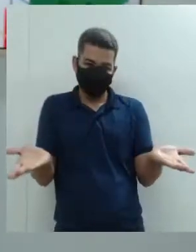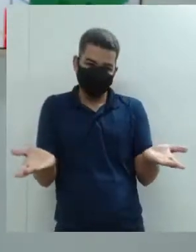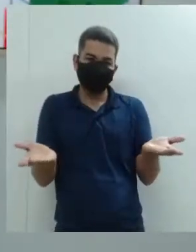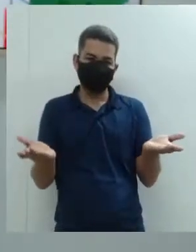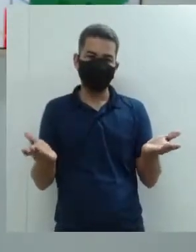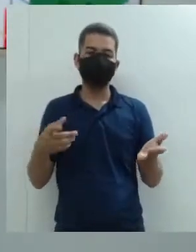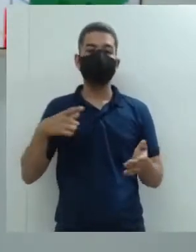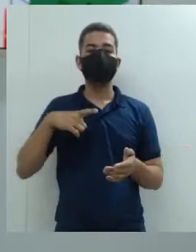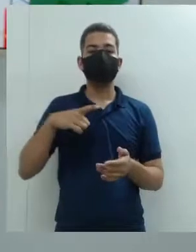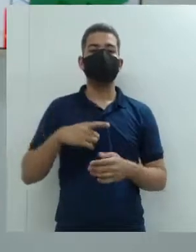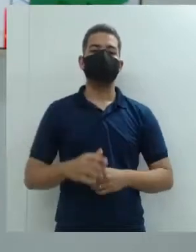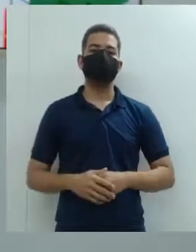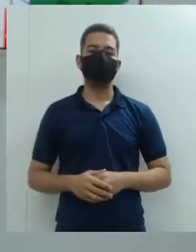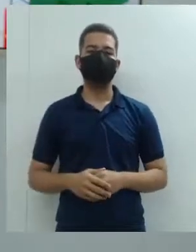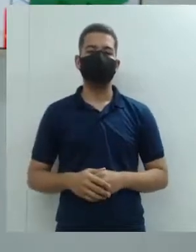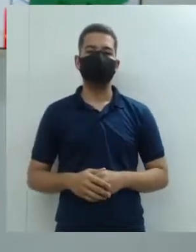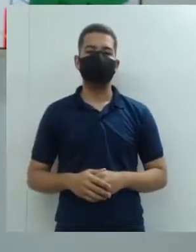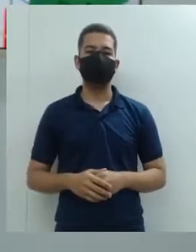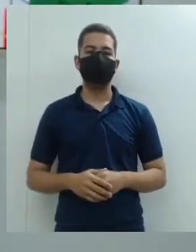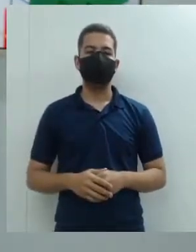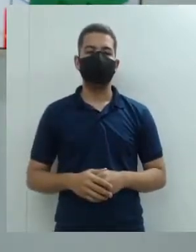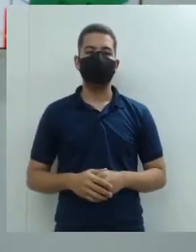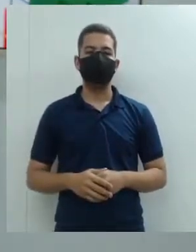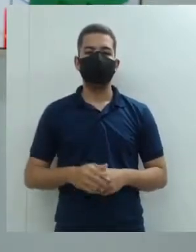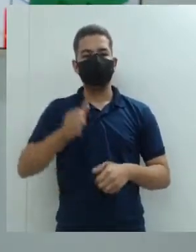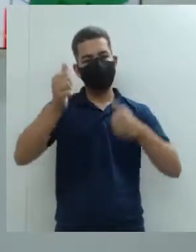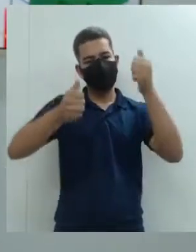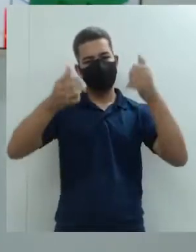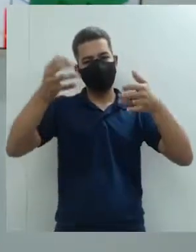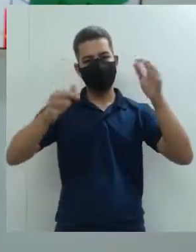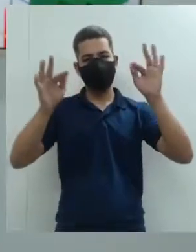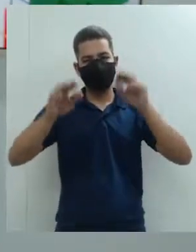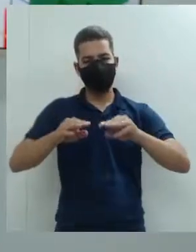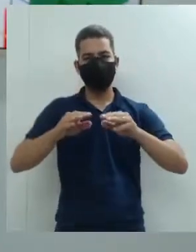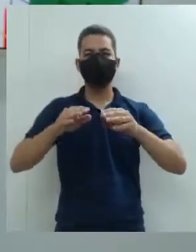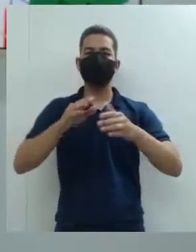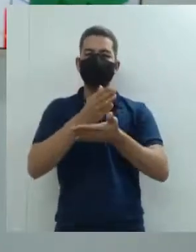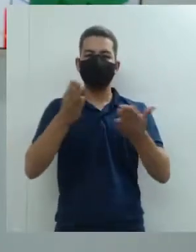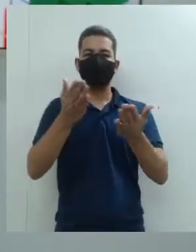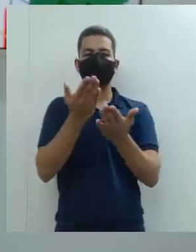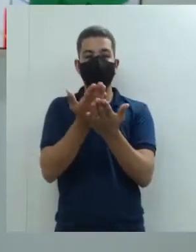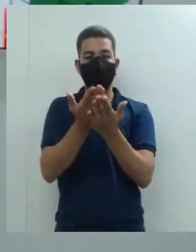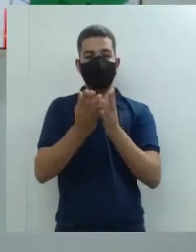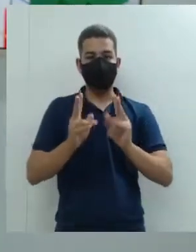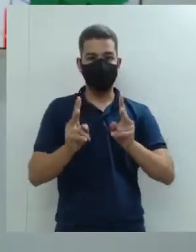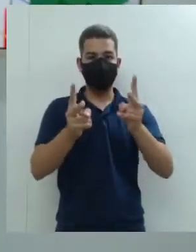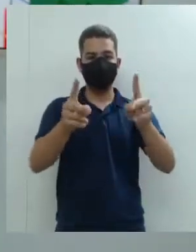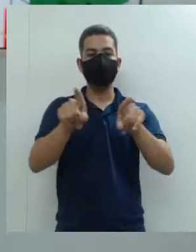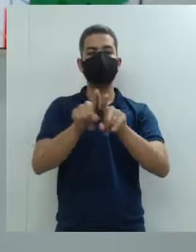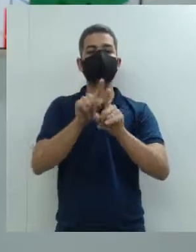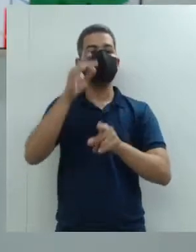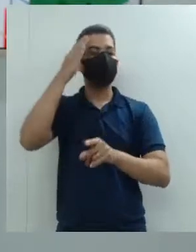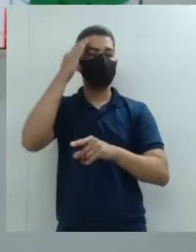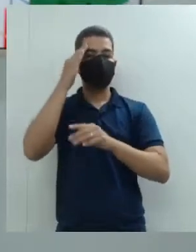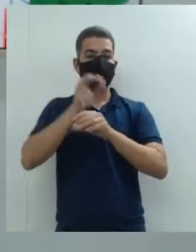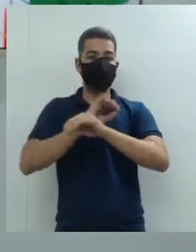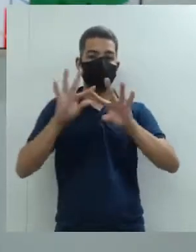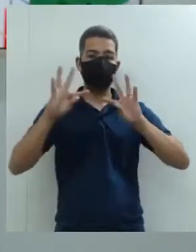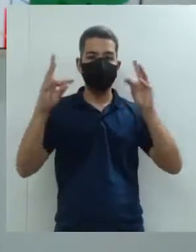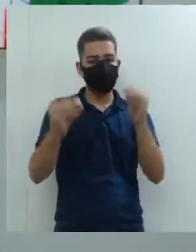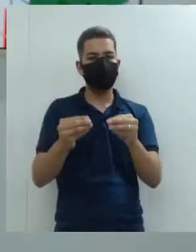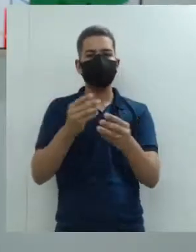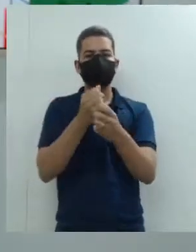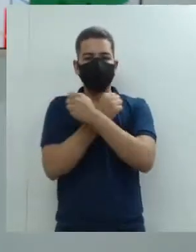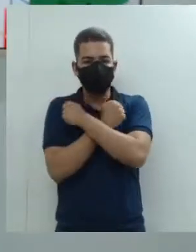exemplo, uma universidade pública. Então, dito tudo isso, galera, continue estudando. Espero que vocês tenham compreendido todo o conteúdo aí. Eu deixo